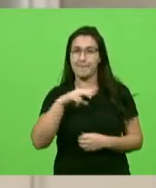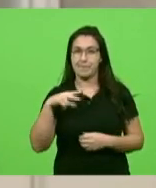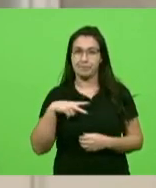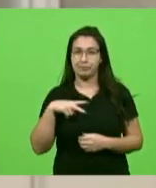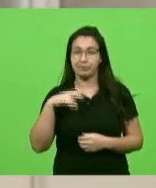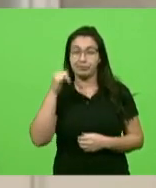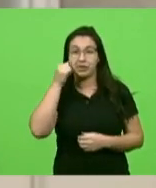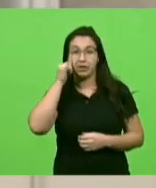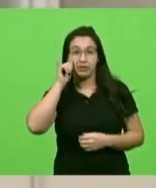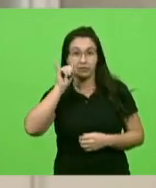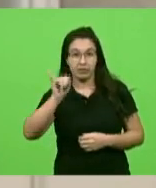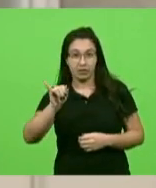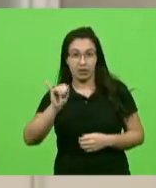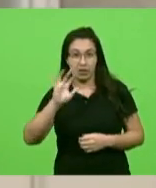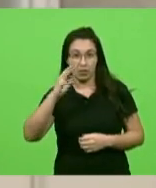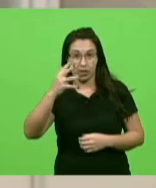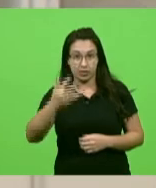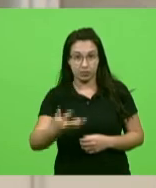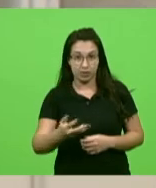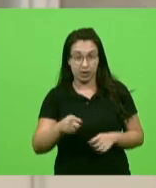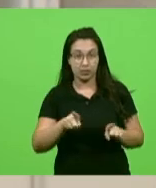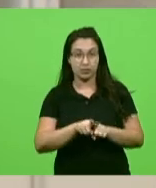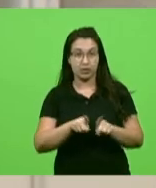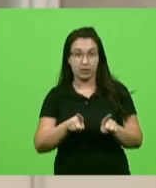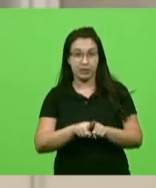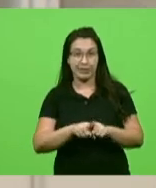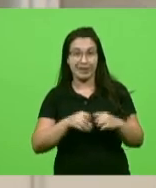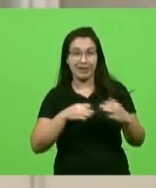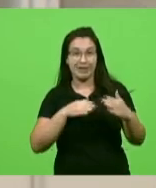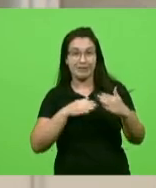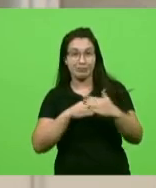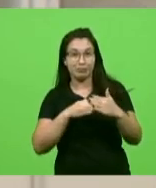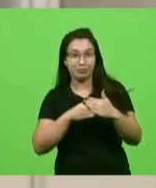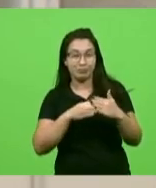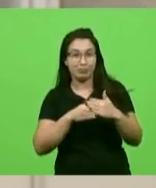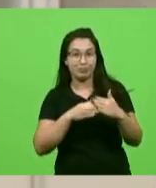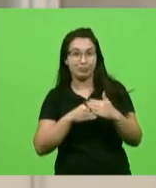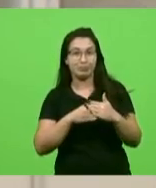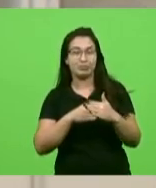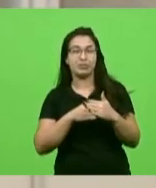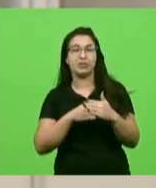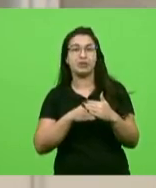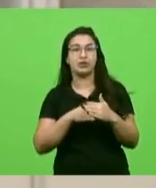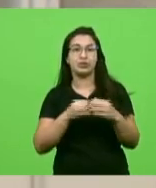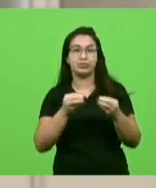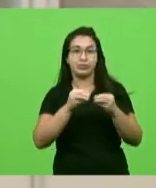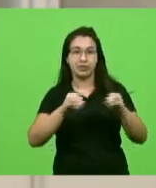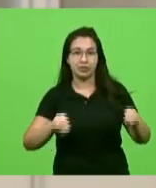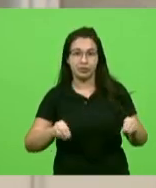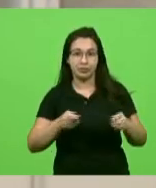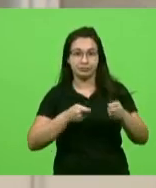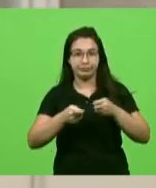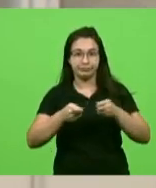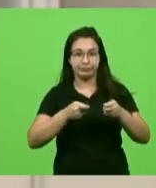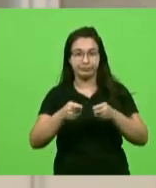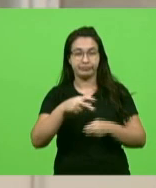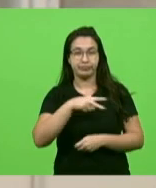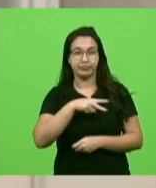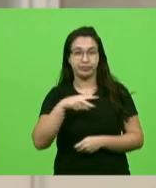inevitabilidade do resultado e do dever de impedir o prejuízo à administração pública